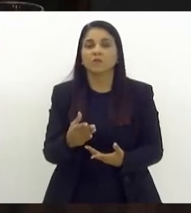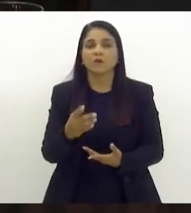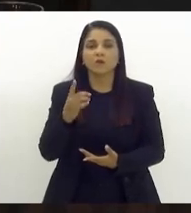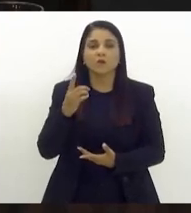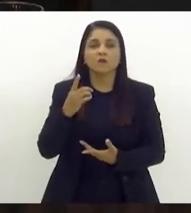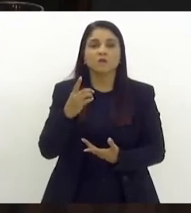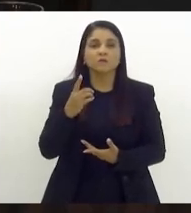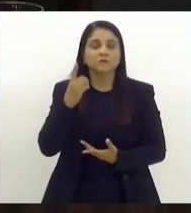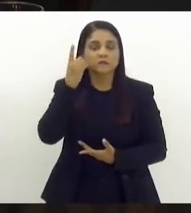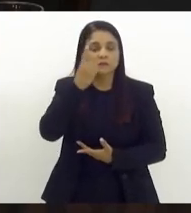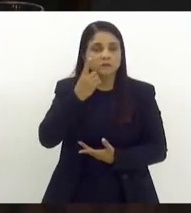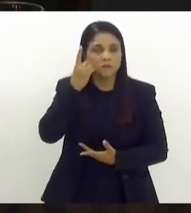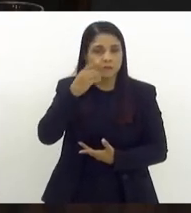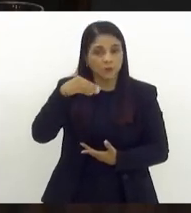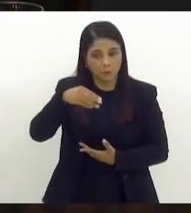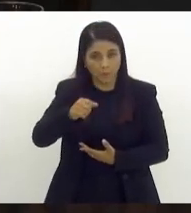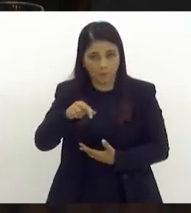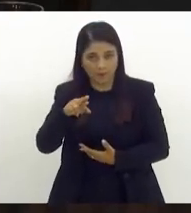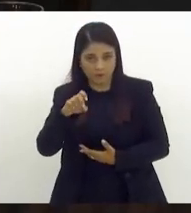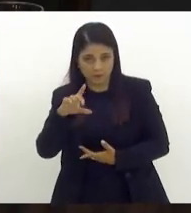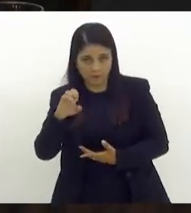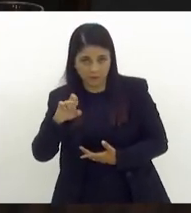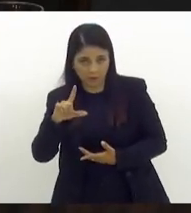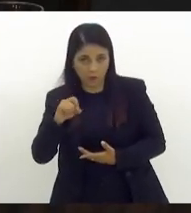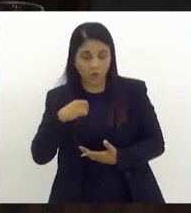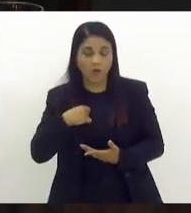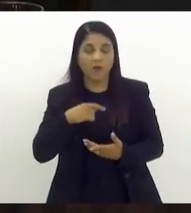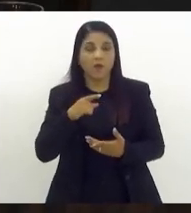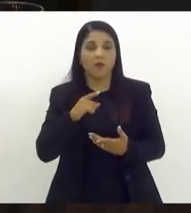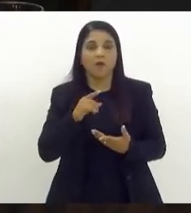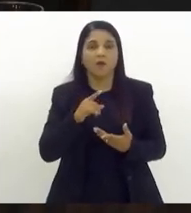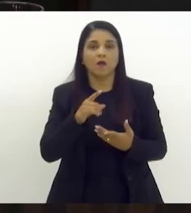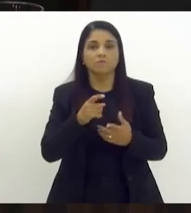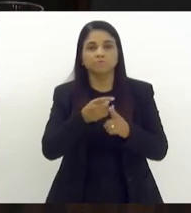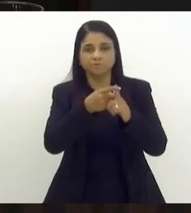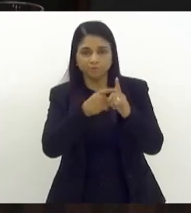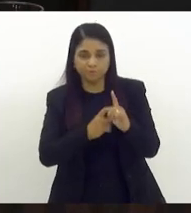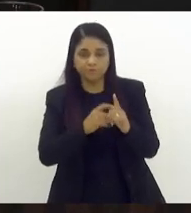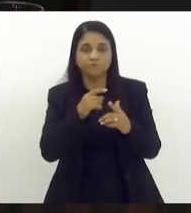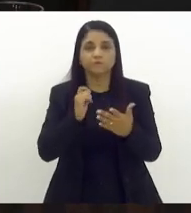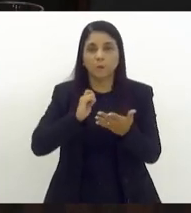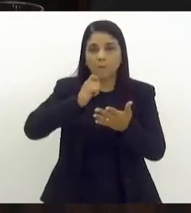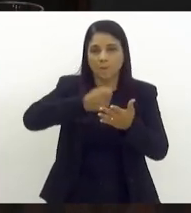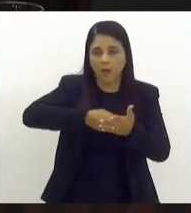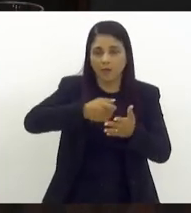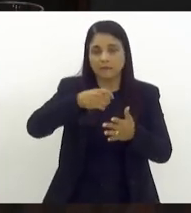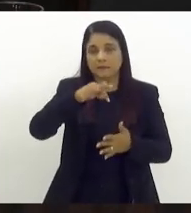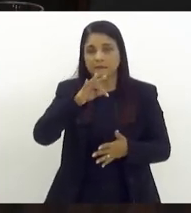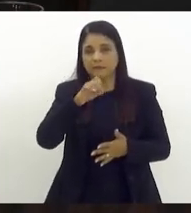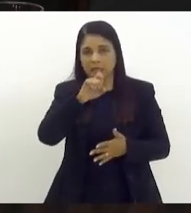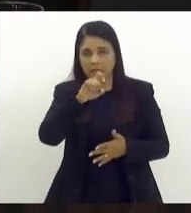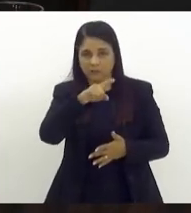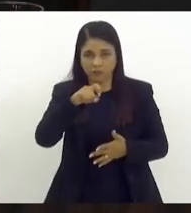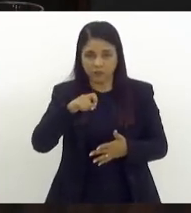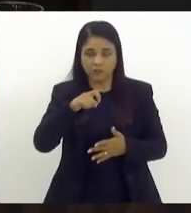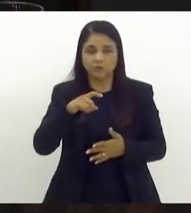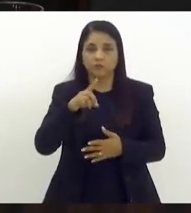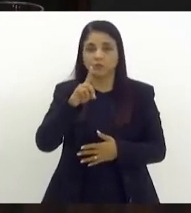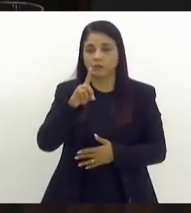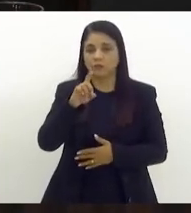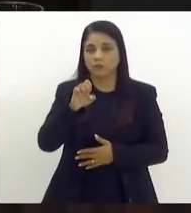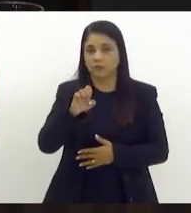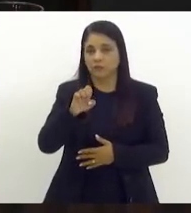Cláudio Bonfim de Castro e Silva, a isenção do pagamento de taxas do Departamento de Trânsito do Estado do Rio de Janeiro, DETRAN,